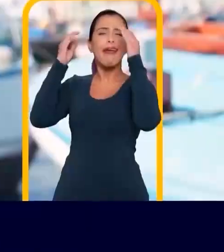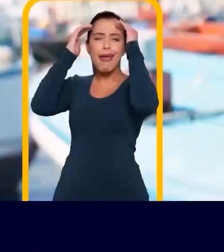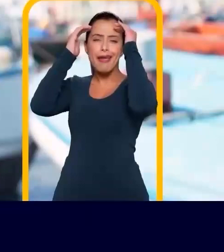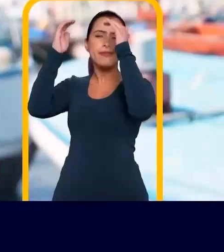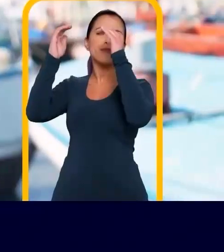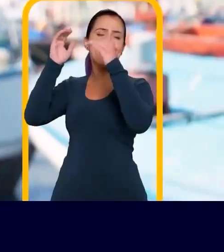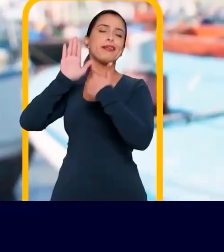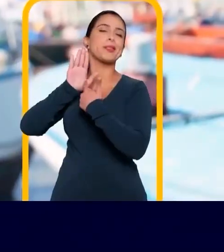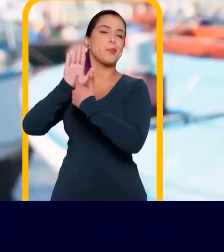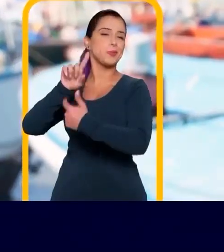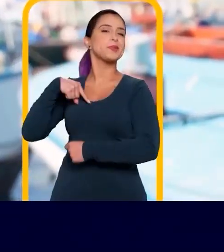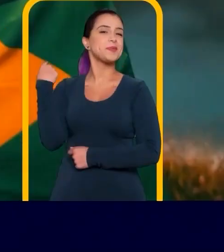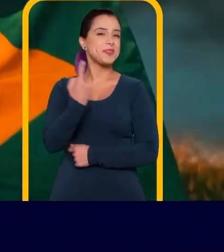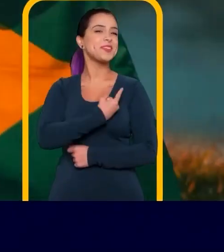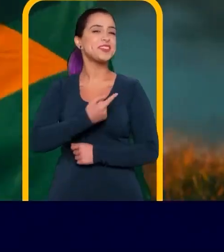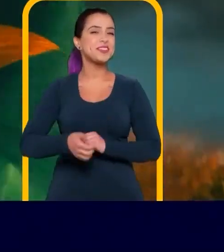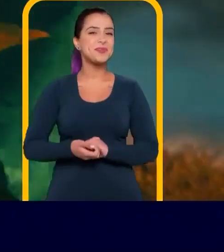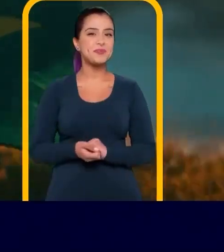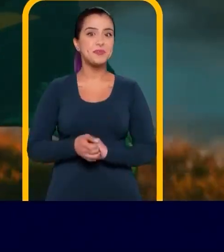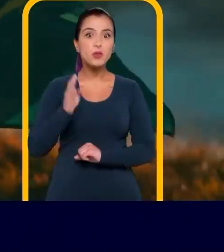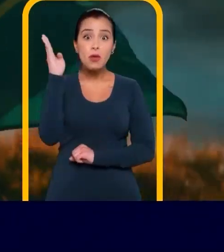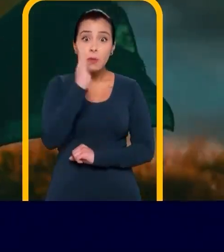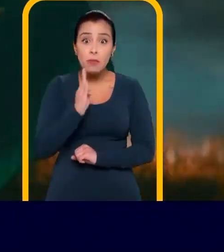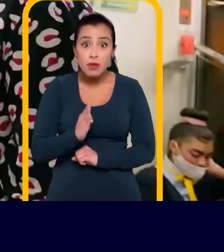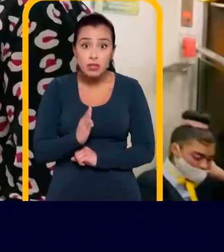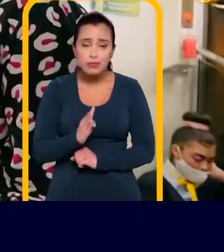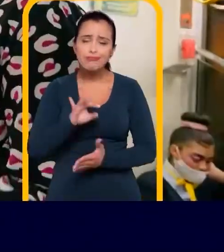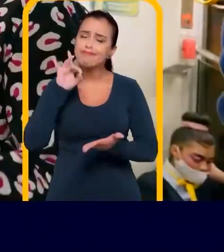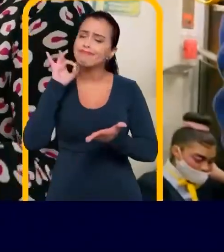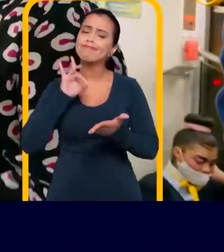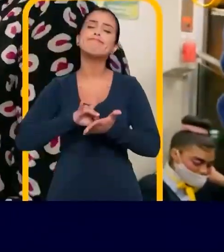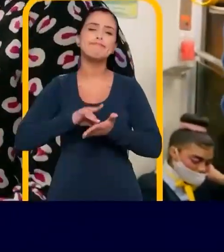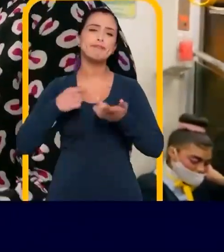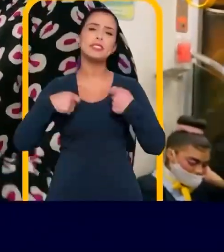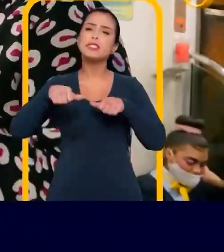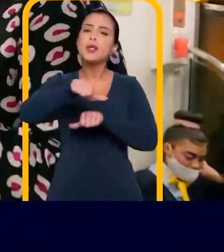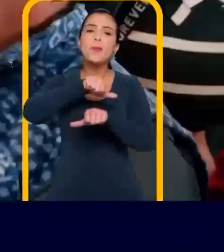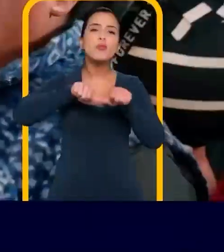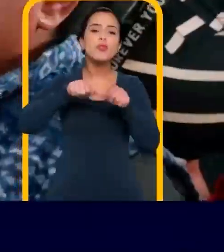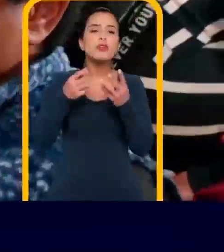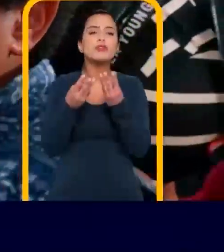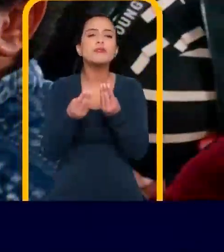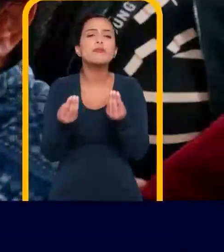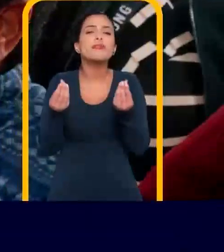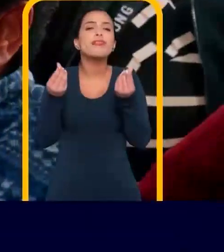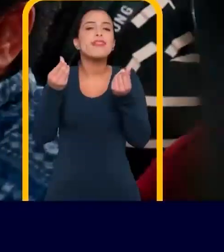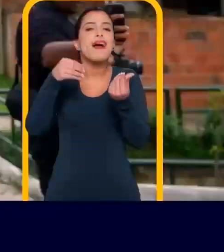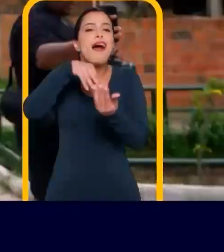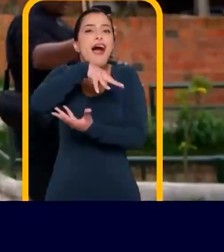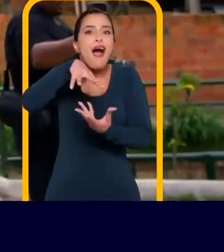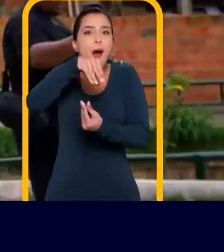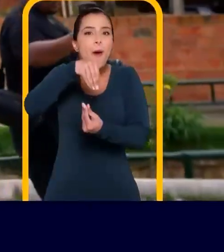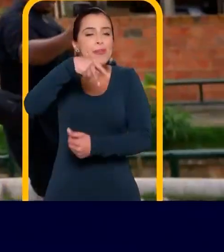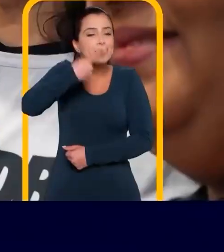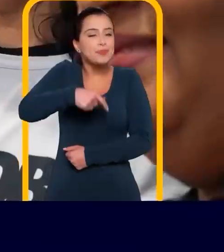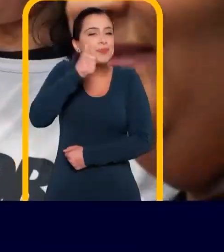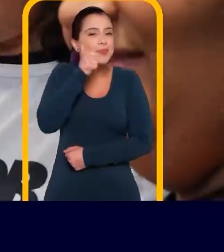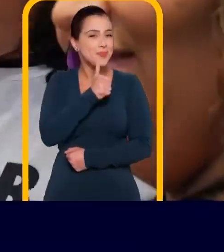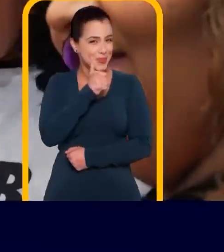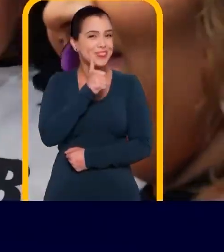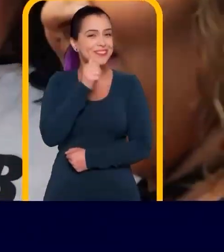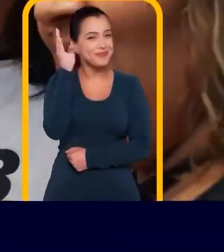respeitada. E ela vem passando isso pra gente. O Brasil que verdadeiramente precisa mudar, precisa da sensibilidade da alma das